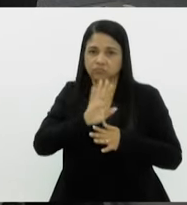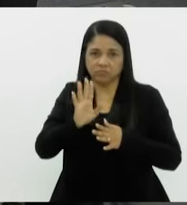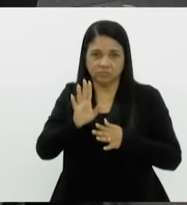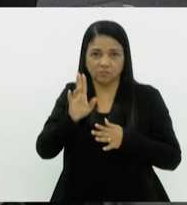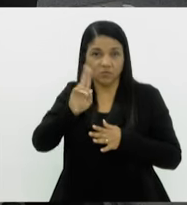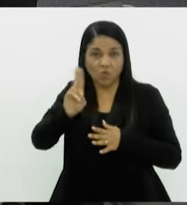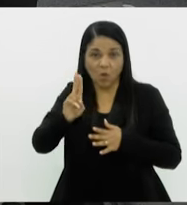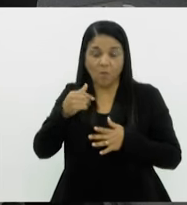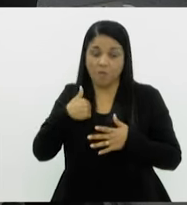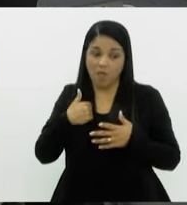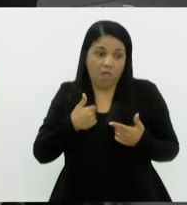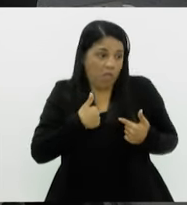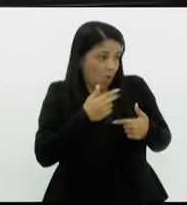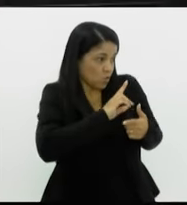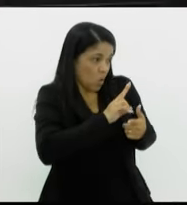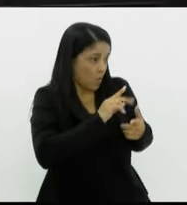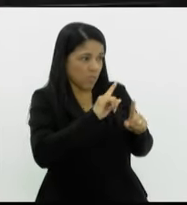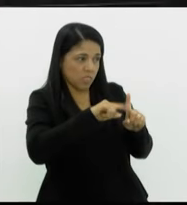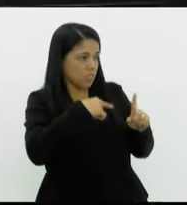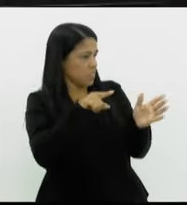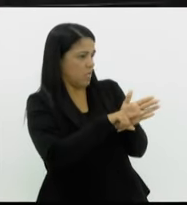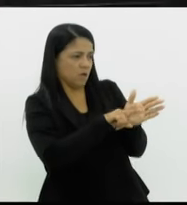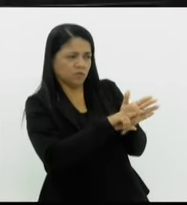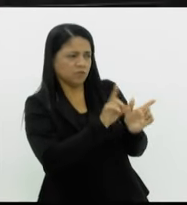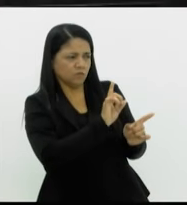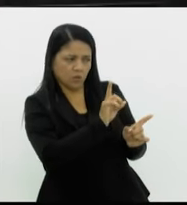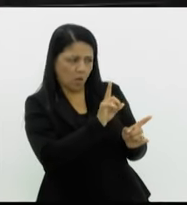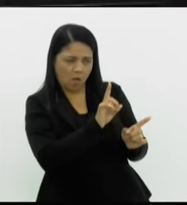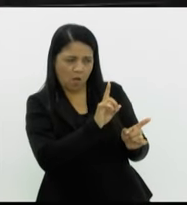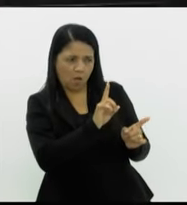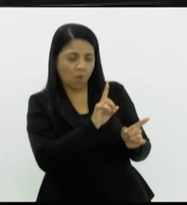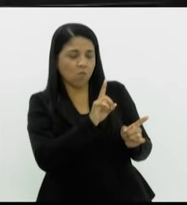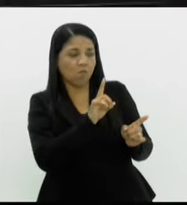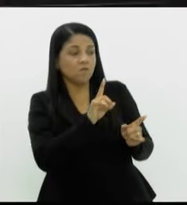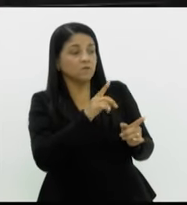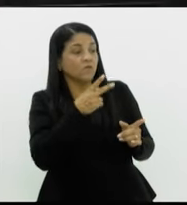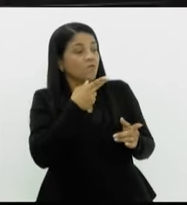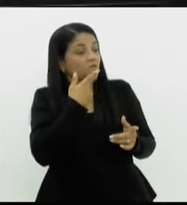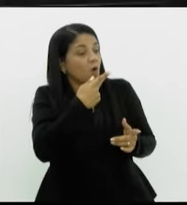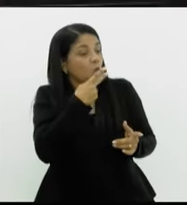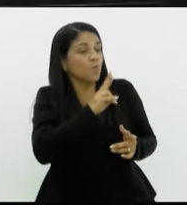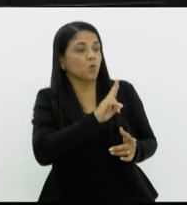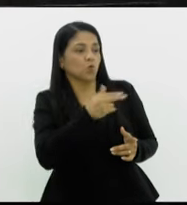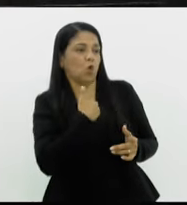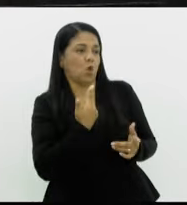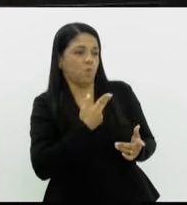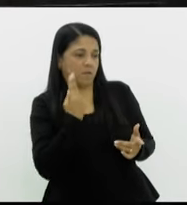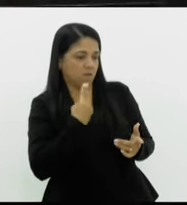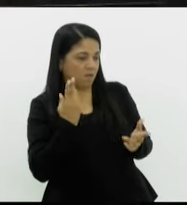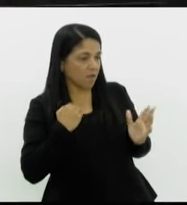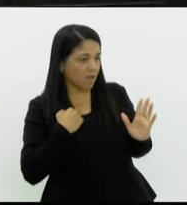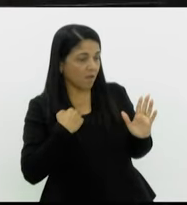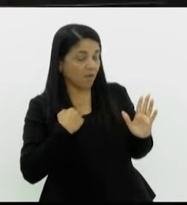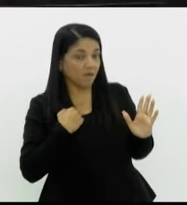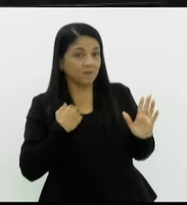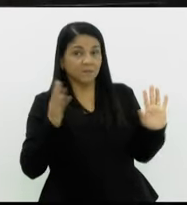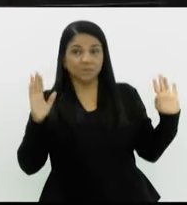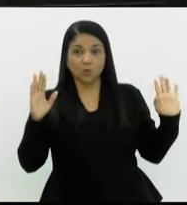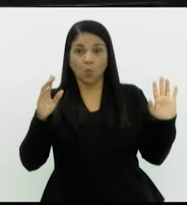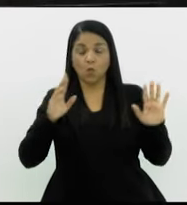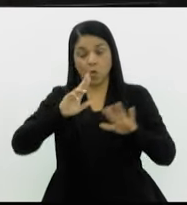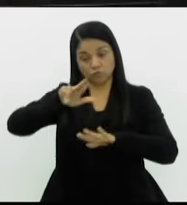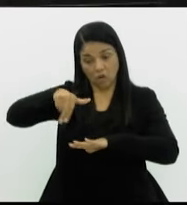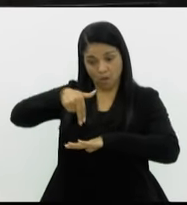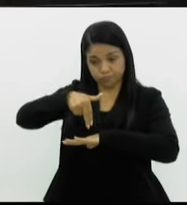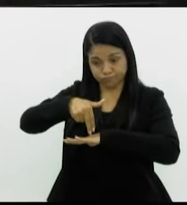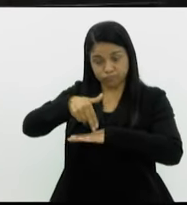fui citado não negativamente, não estou dizendo isso. O senhor me citou e eu achei, como eu tinha me pronunciado